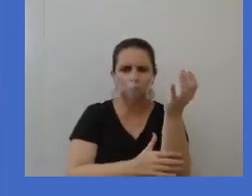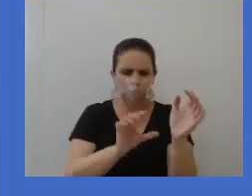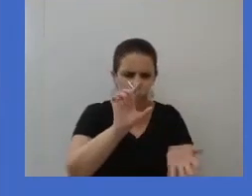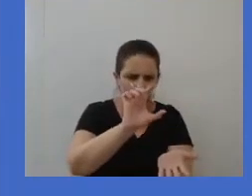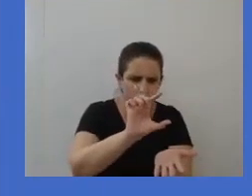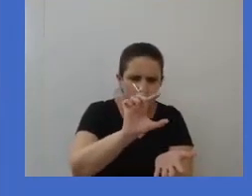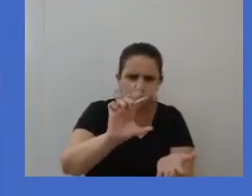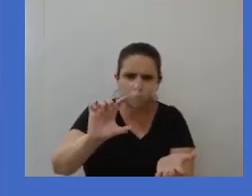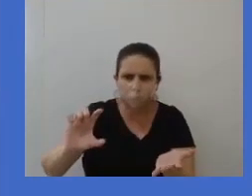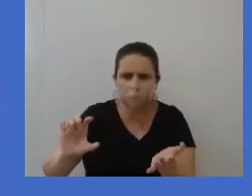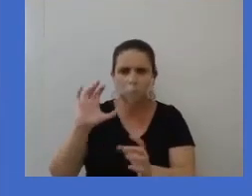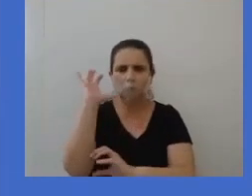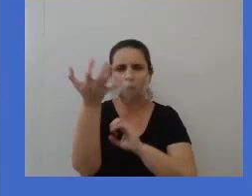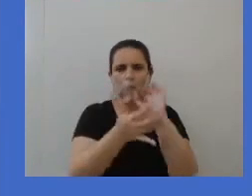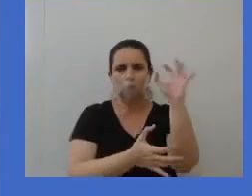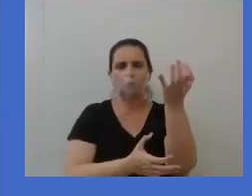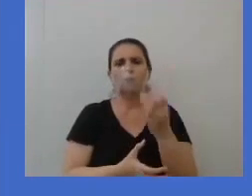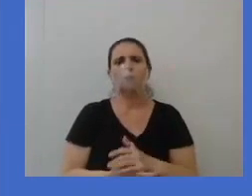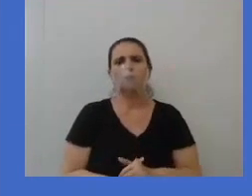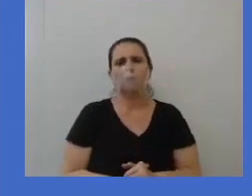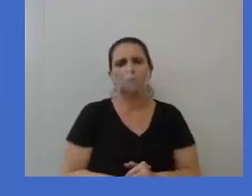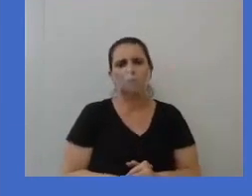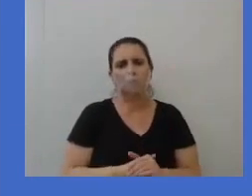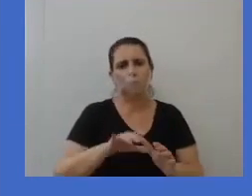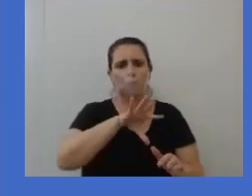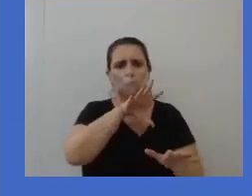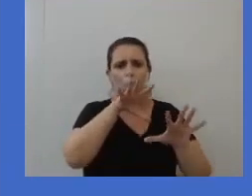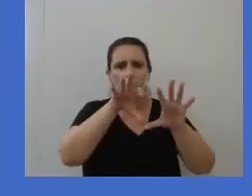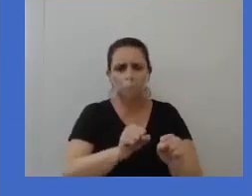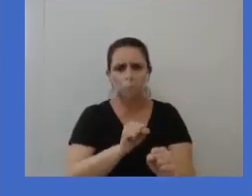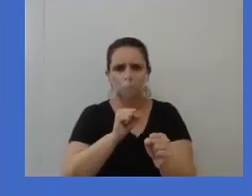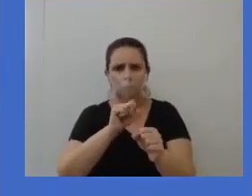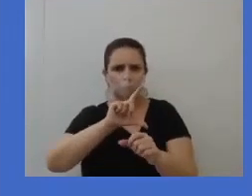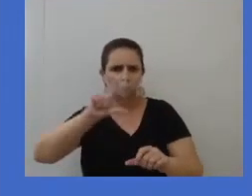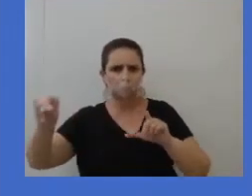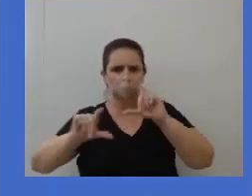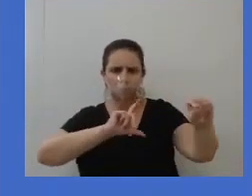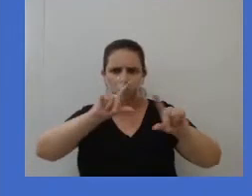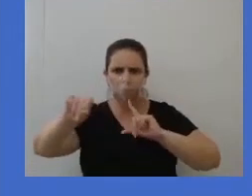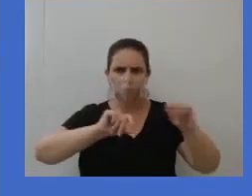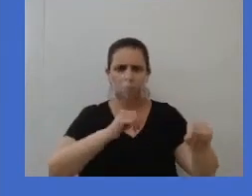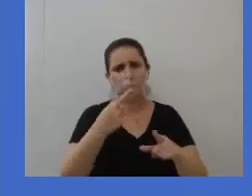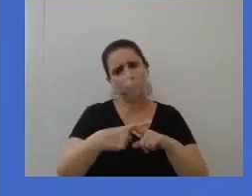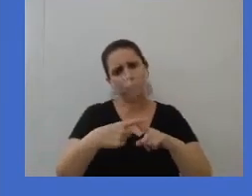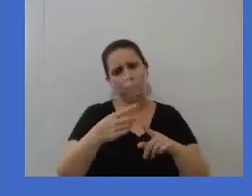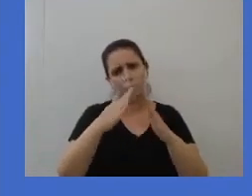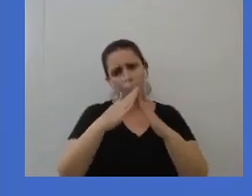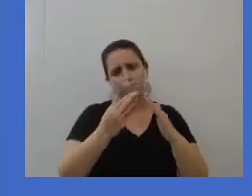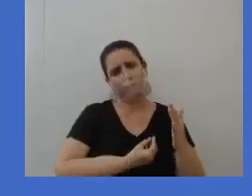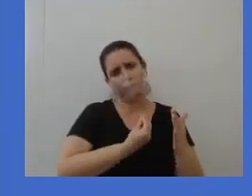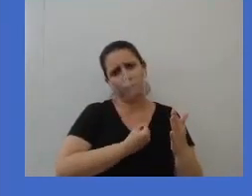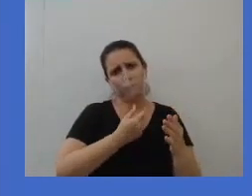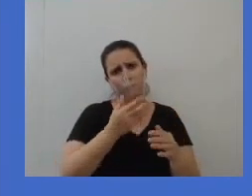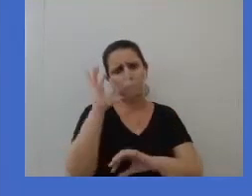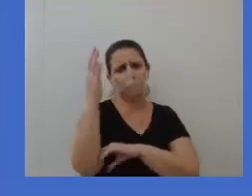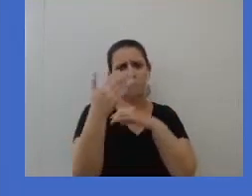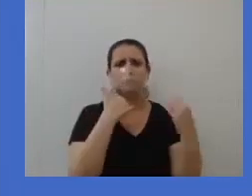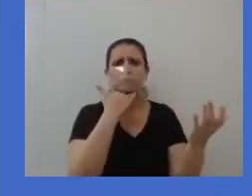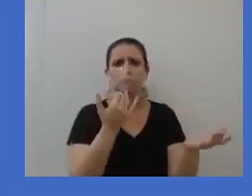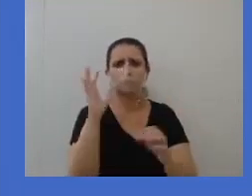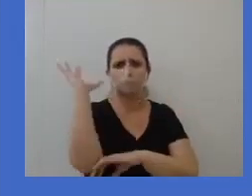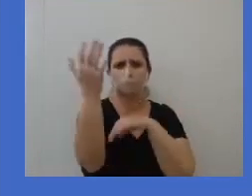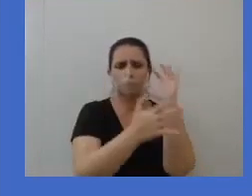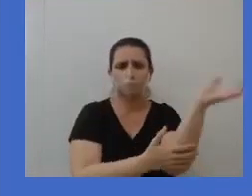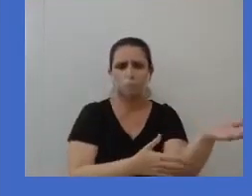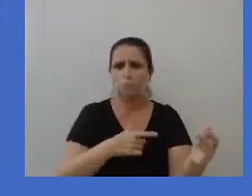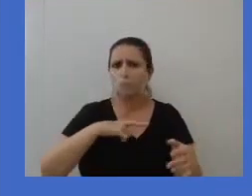os cotocos ali das árvores. Os animais estão indo embora, obviamente, eles vivem na floresta, sem floresta, eles não têm onde